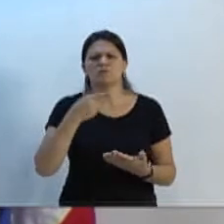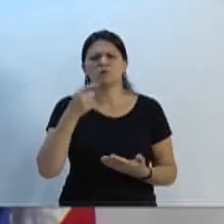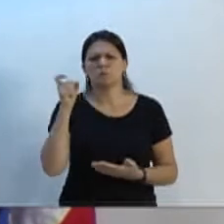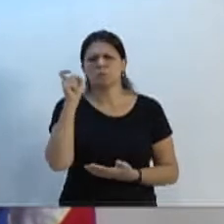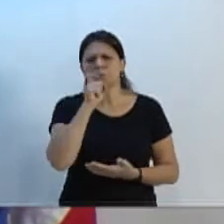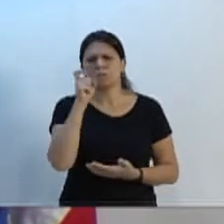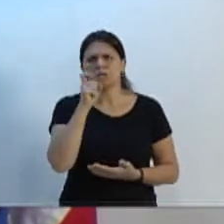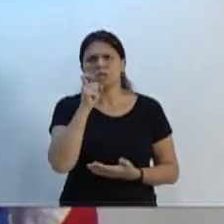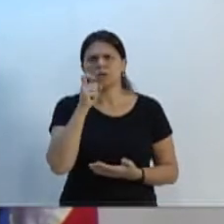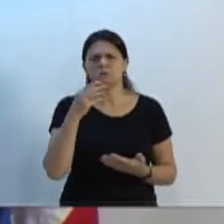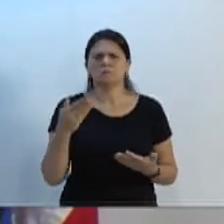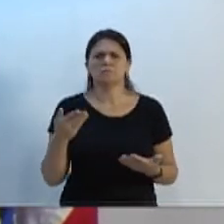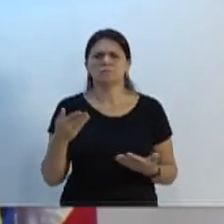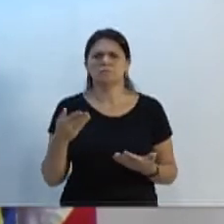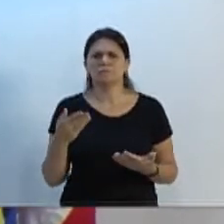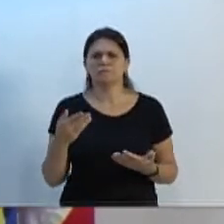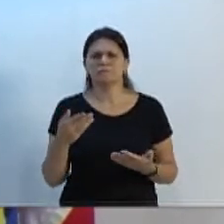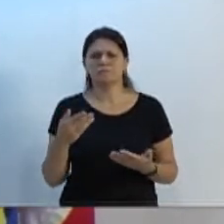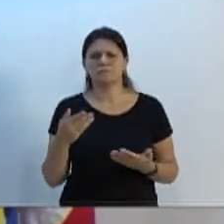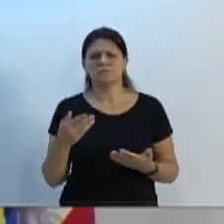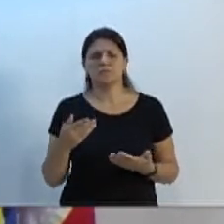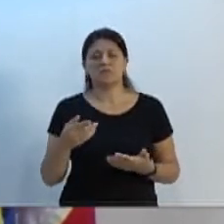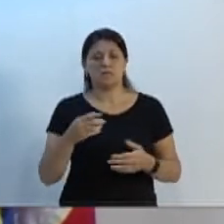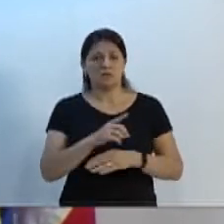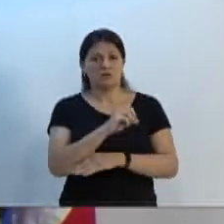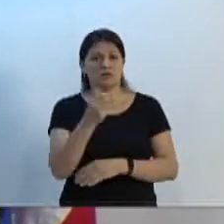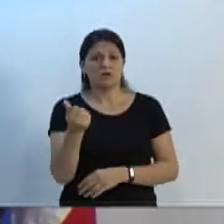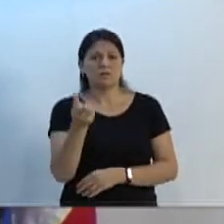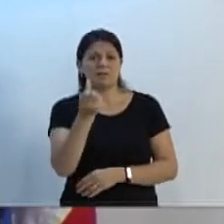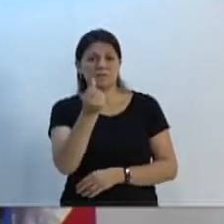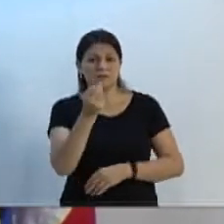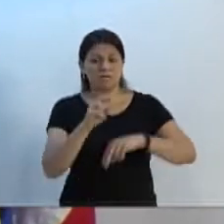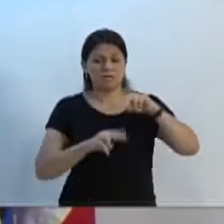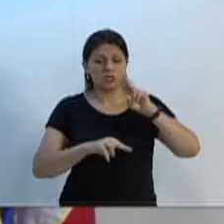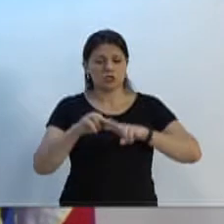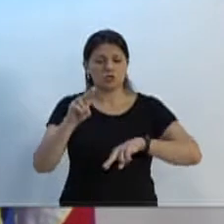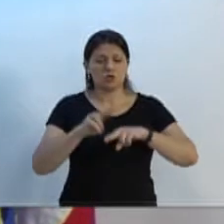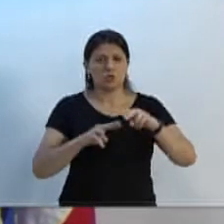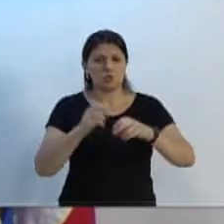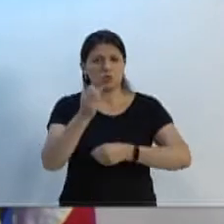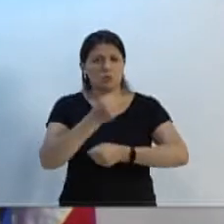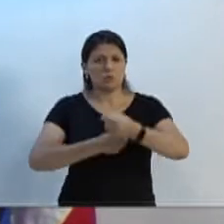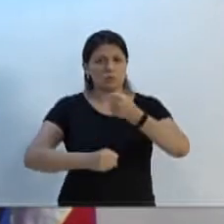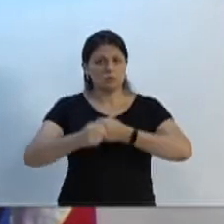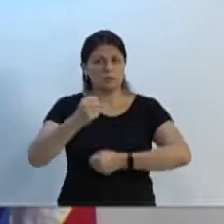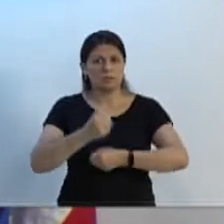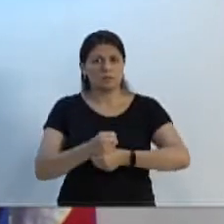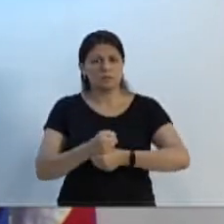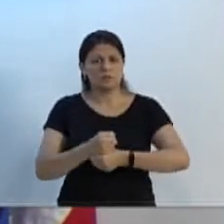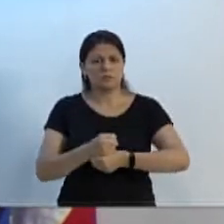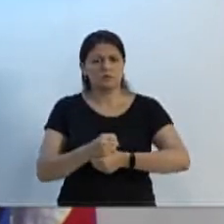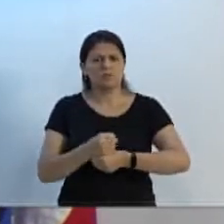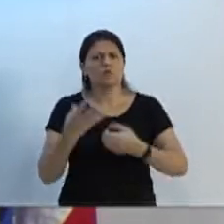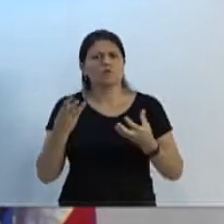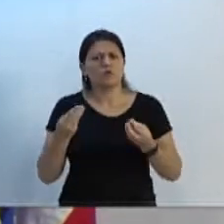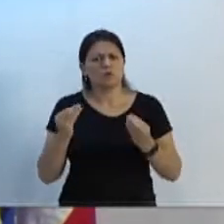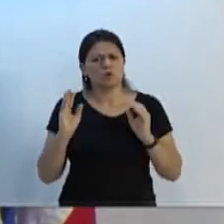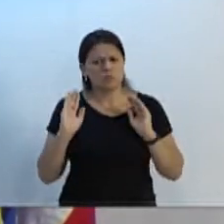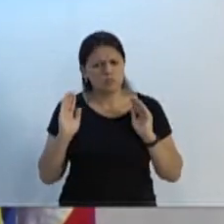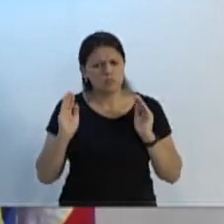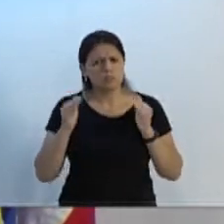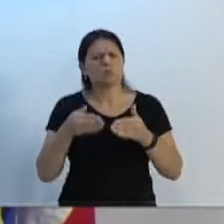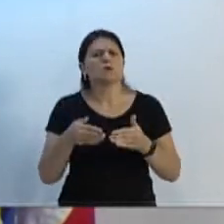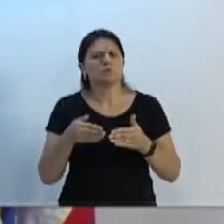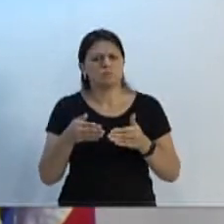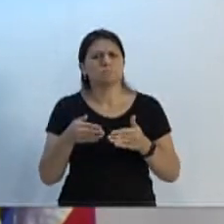tarcísio que lá naquele encontro no dia dezesseis de junho de 2019 foi muito enfático